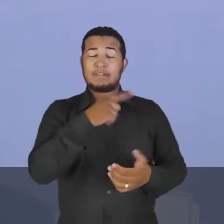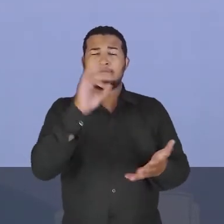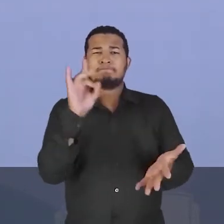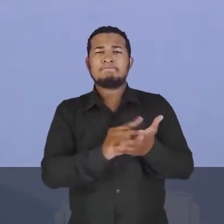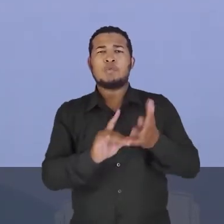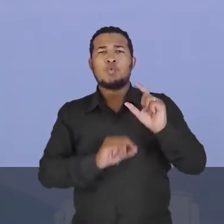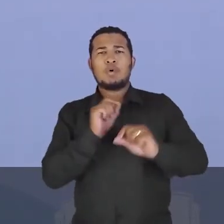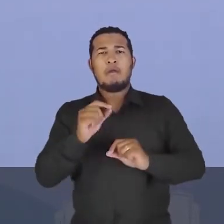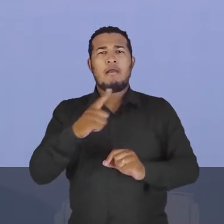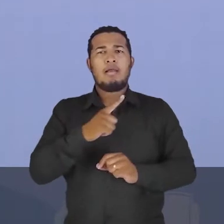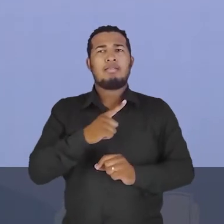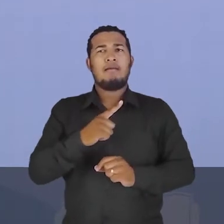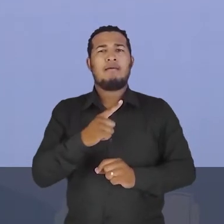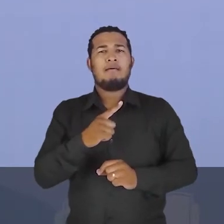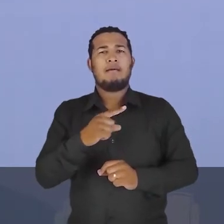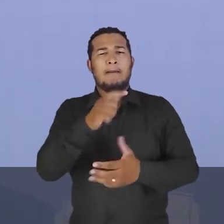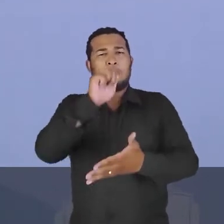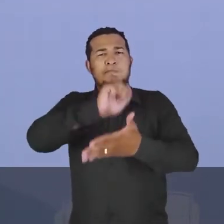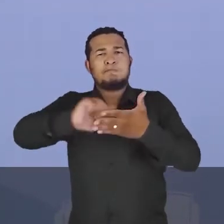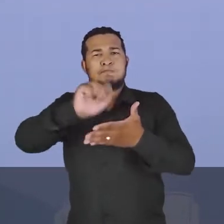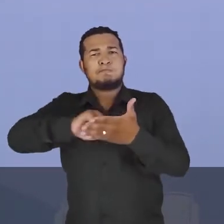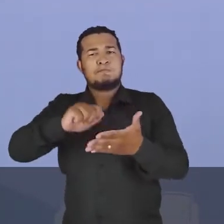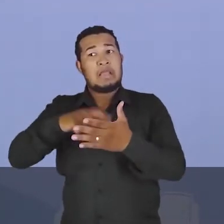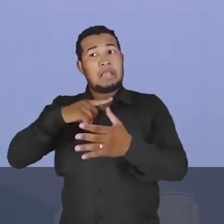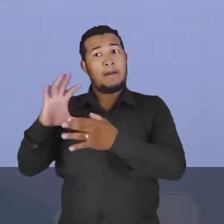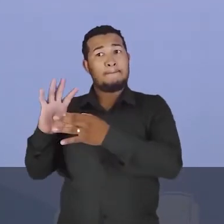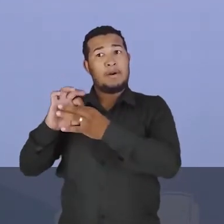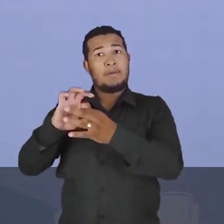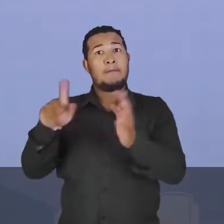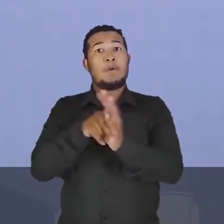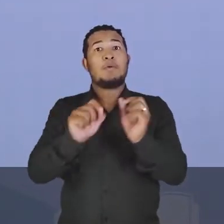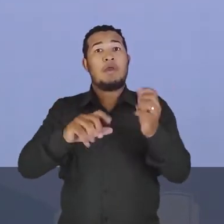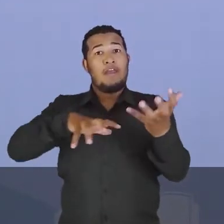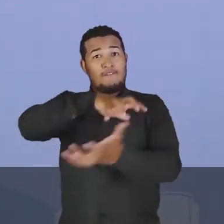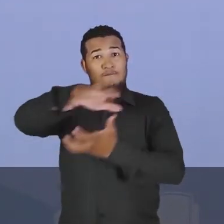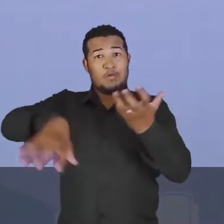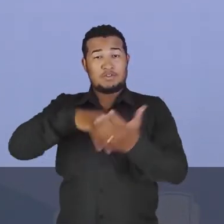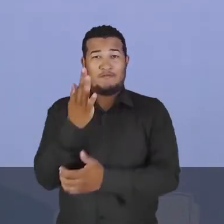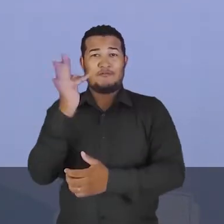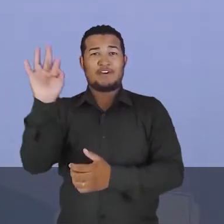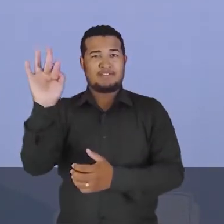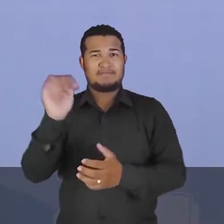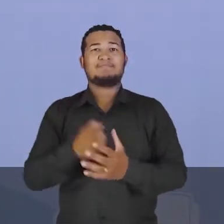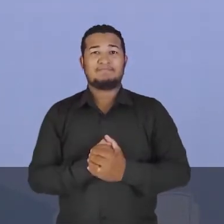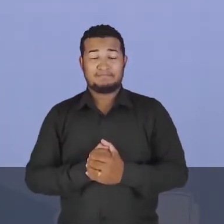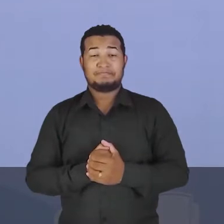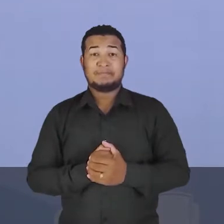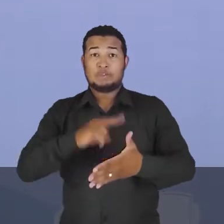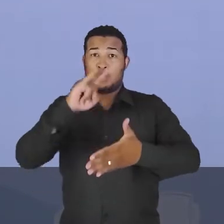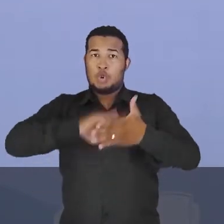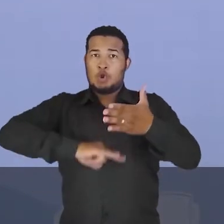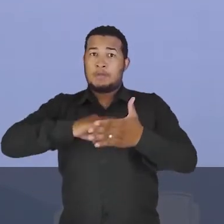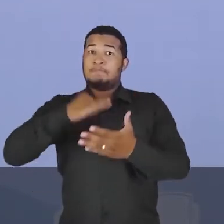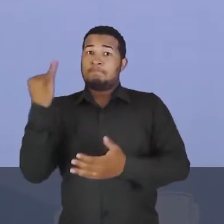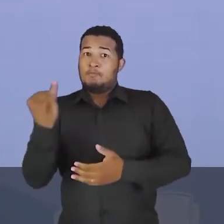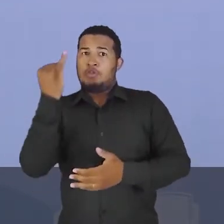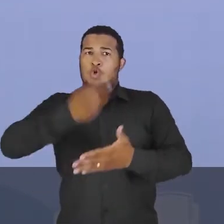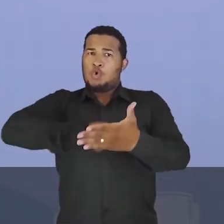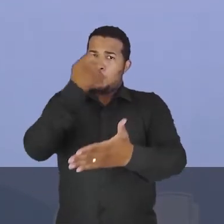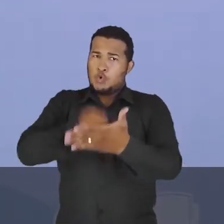foi escrito dentro do contexto da Revolução Francesa. É um documento importante ali de luta